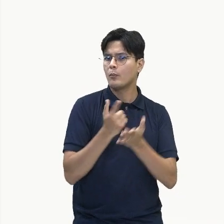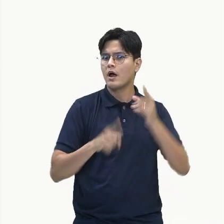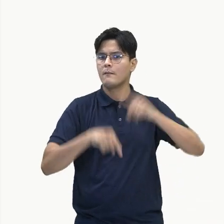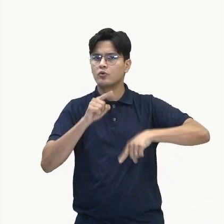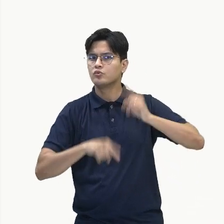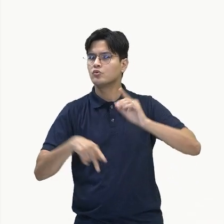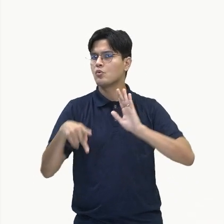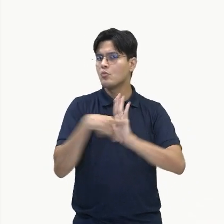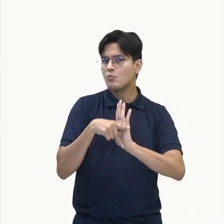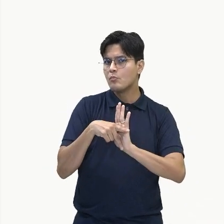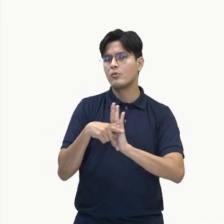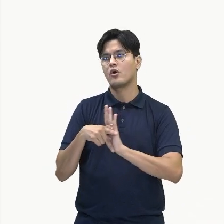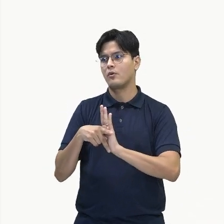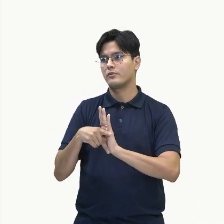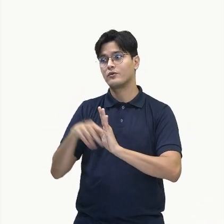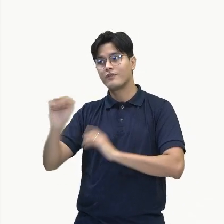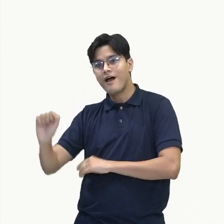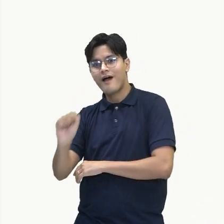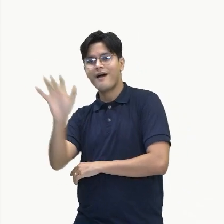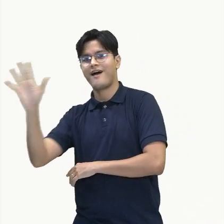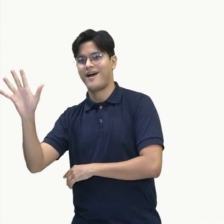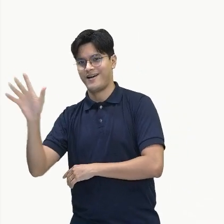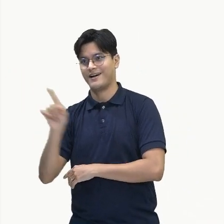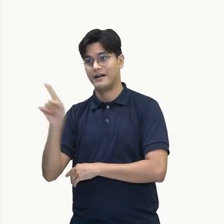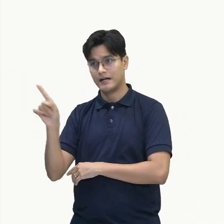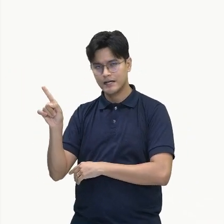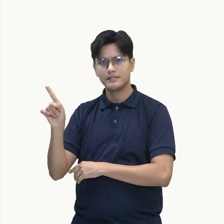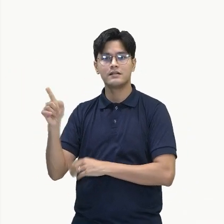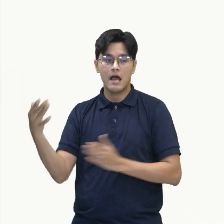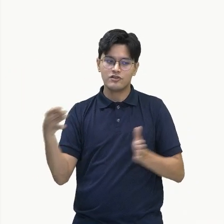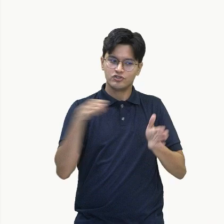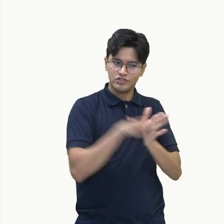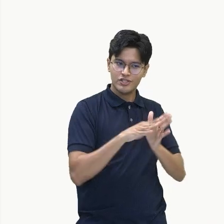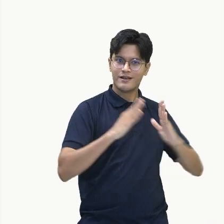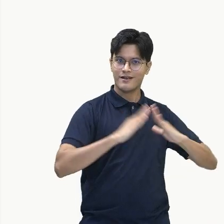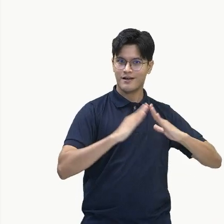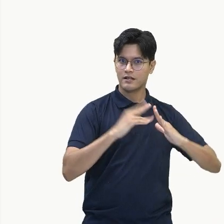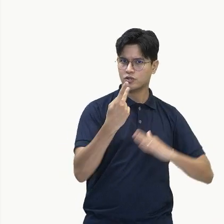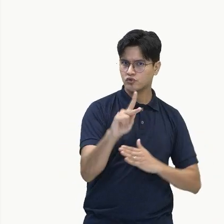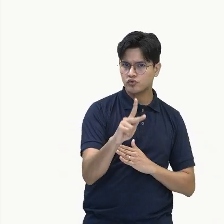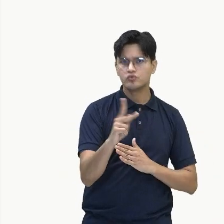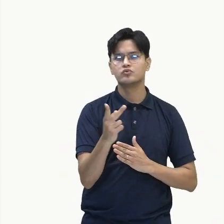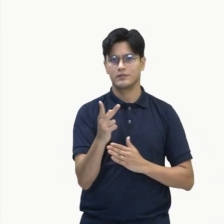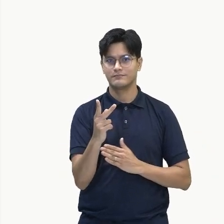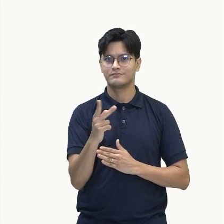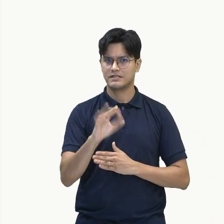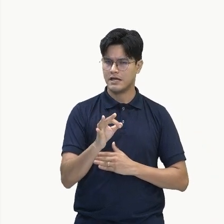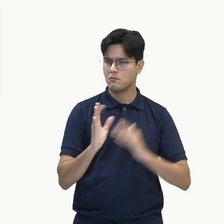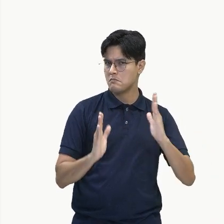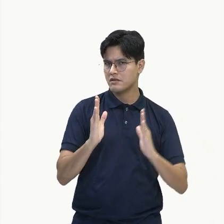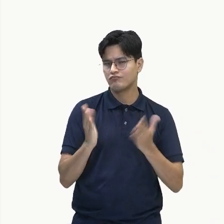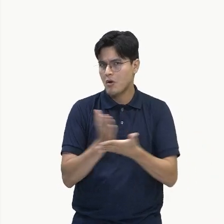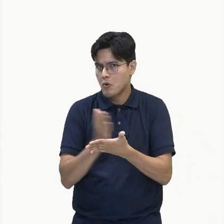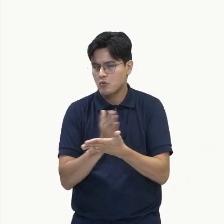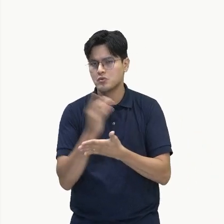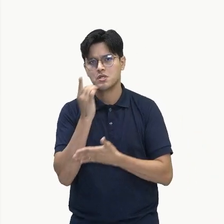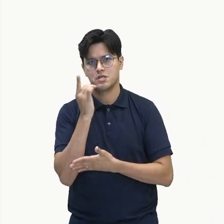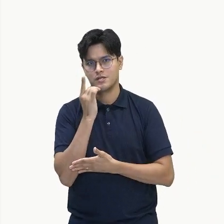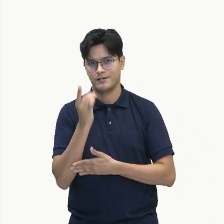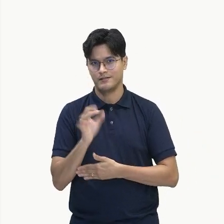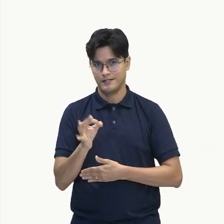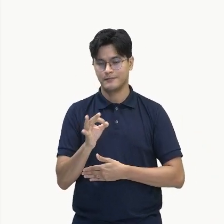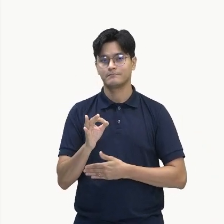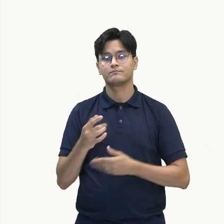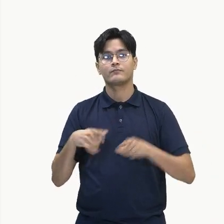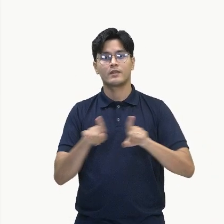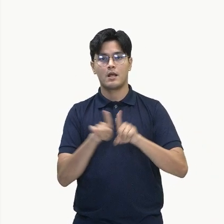na sua casa no intervalo de alguns dias somente, certo? Bem, a informação